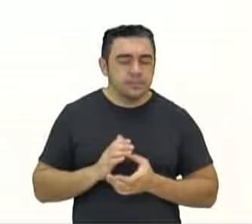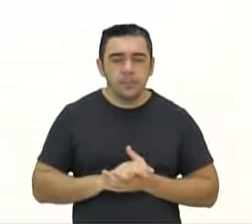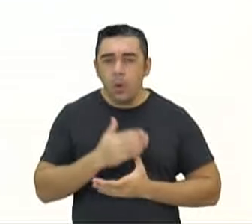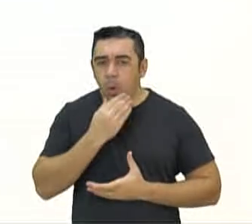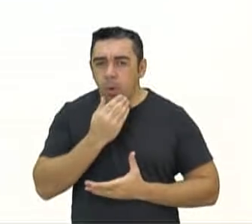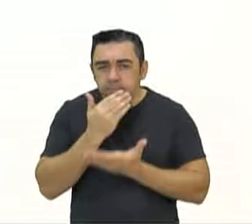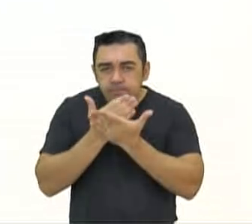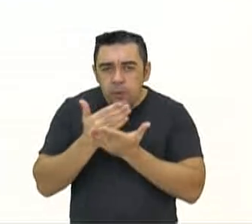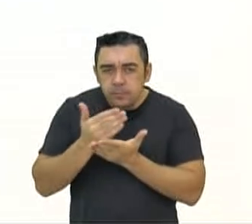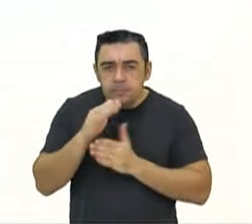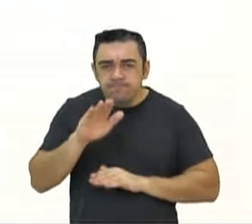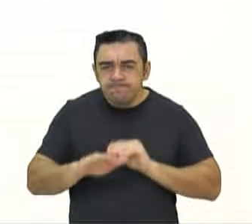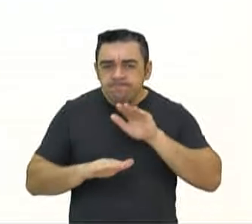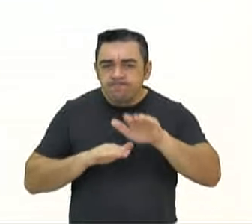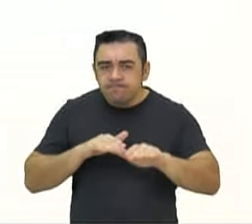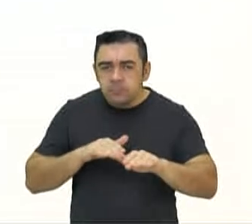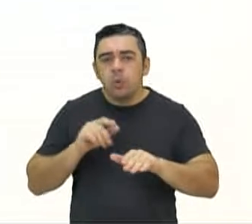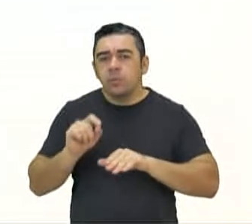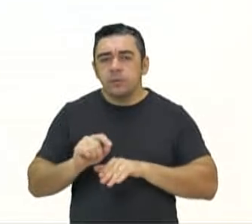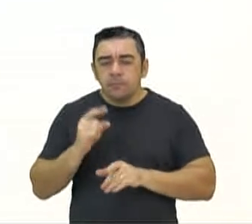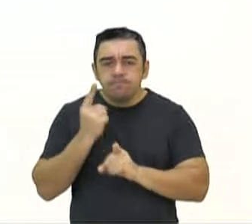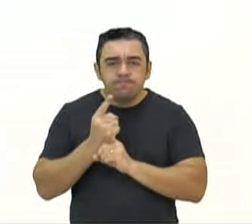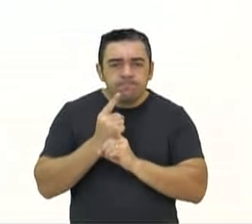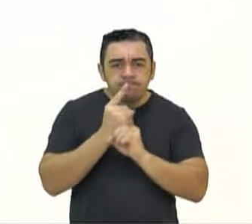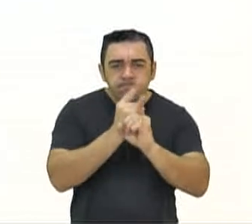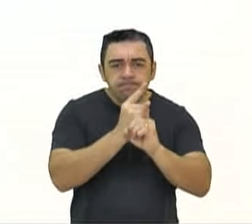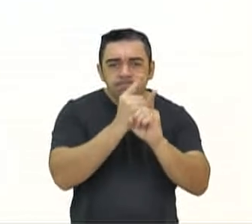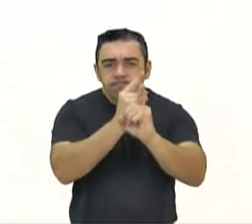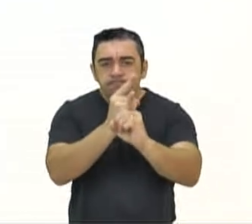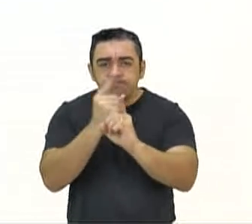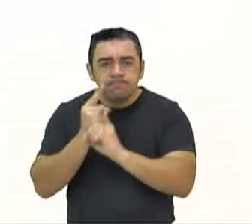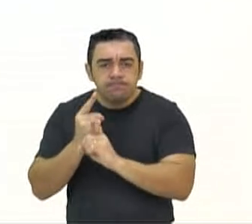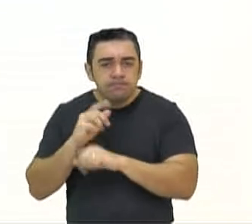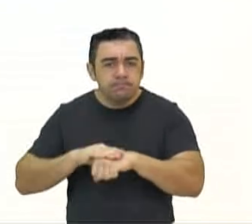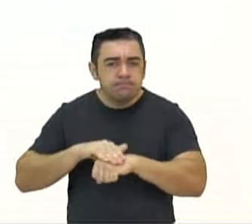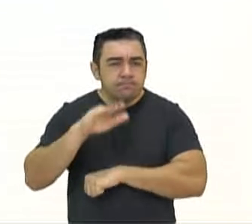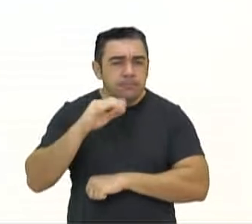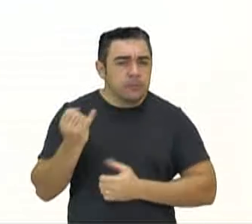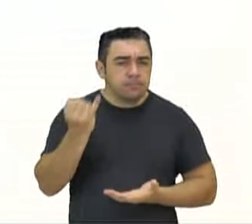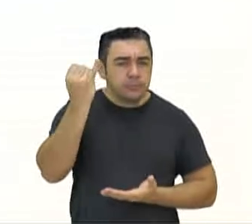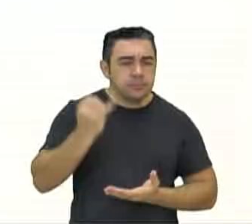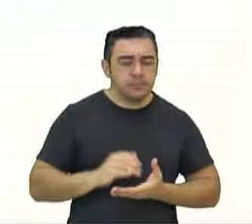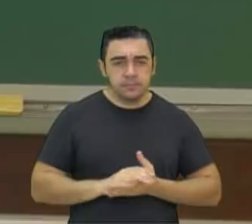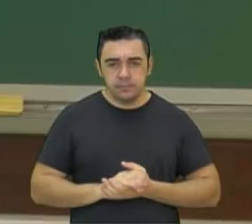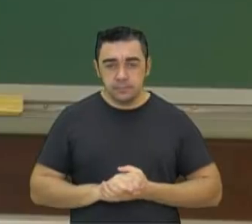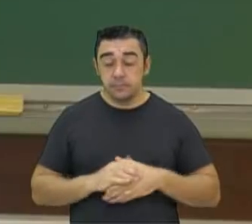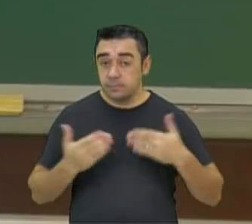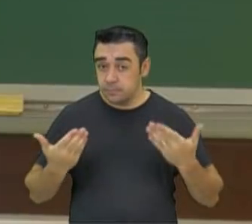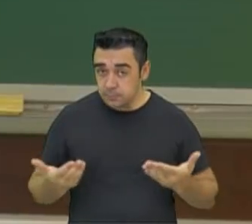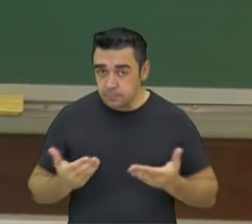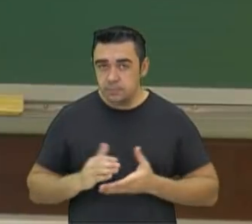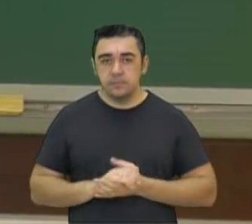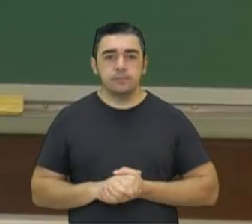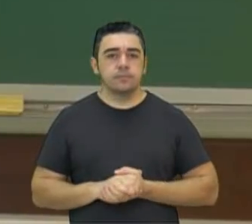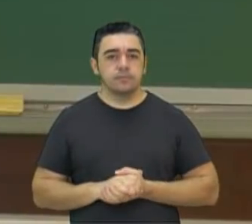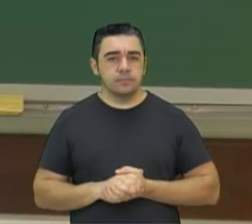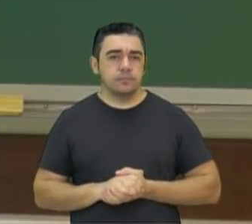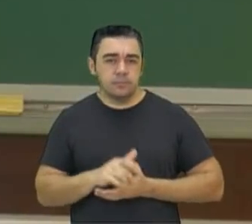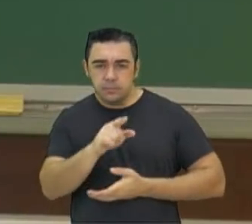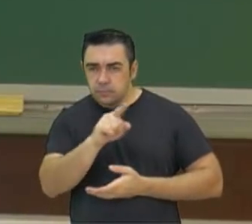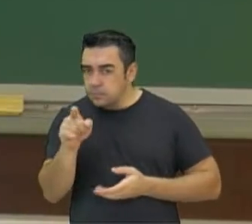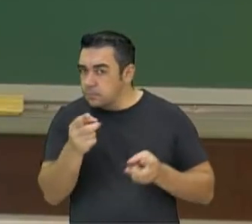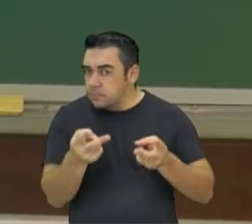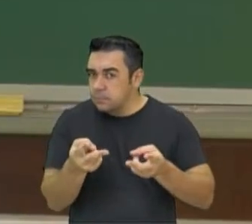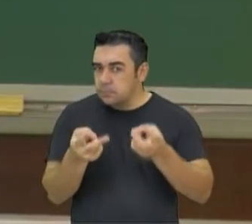primeiros passos rumo às descobertas mais importantes. Então, como vocês